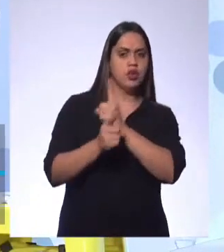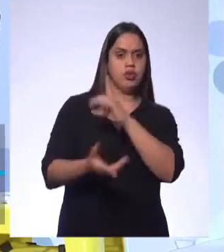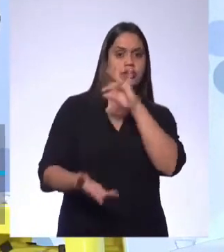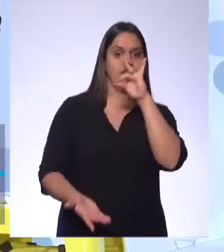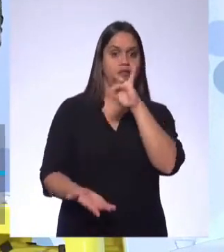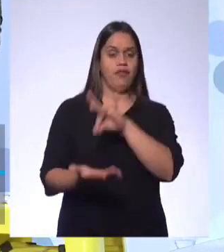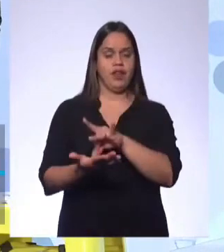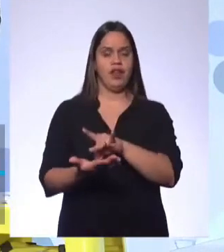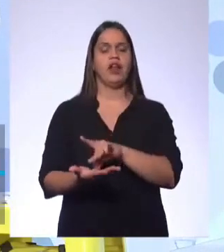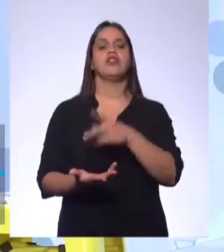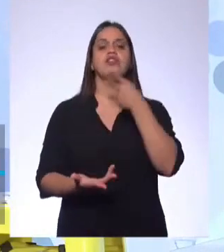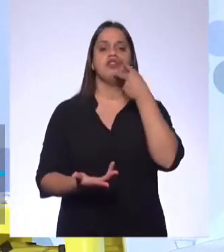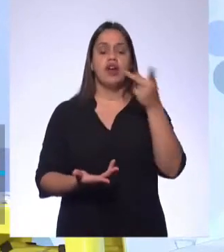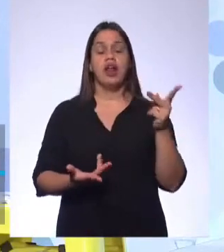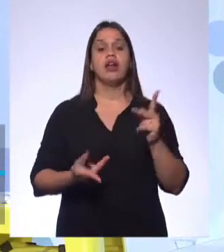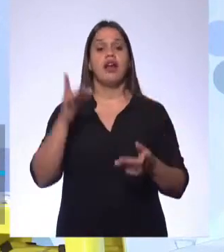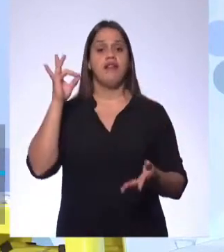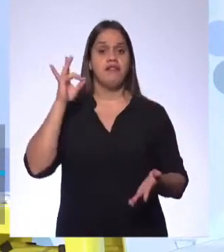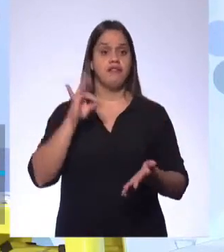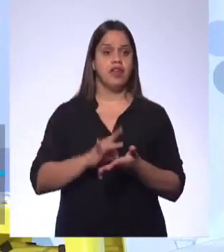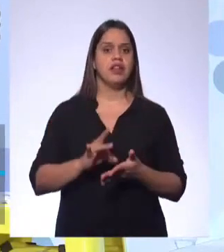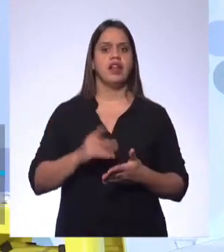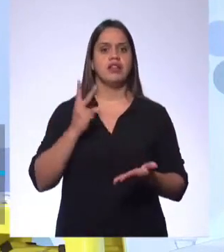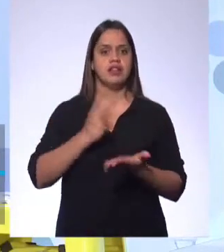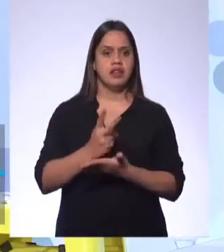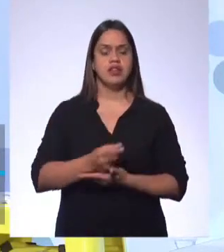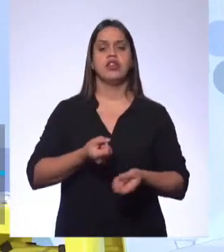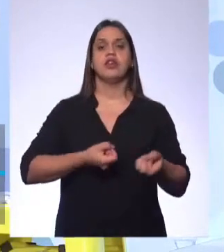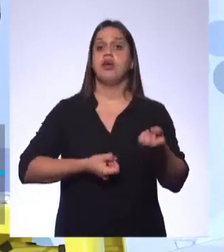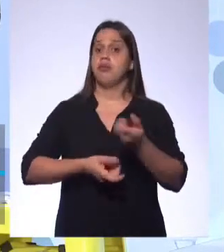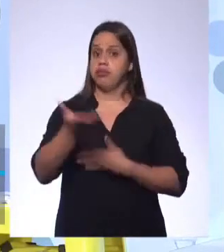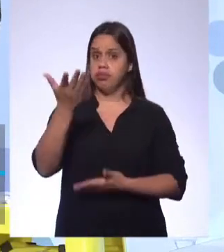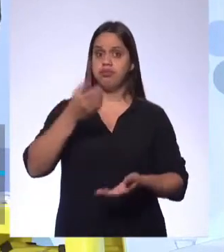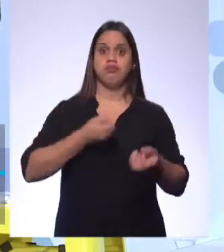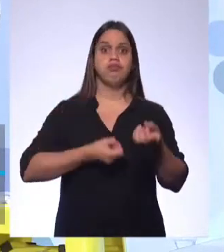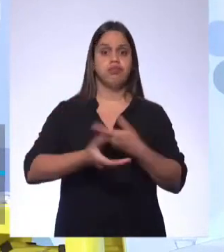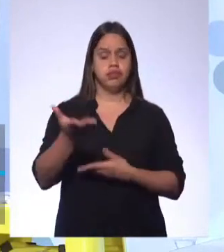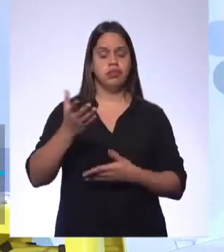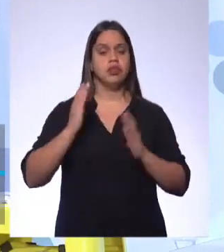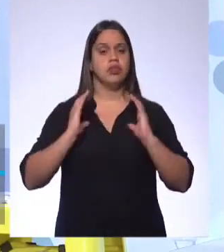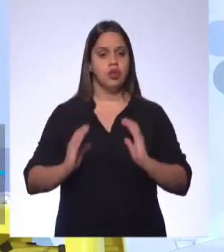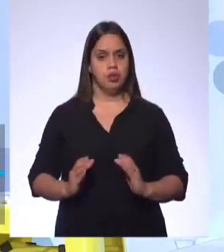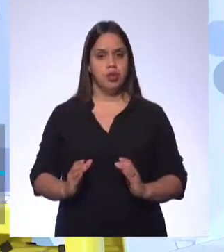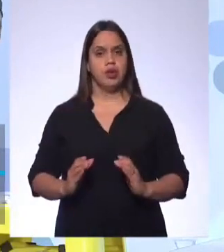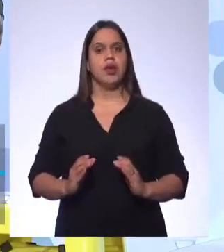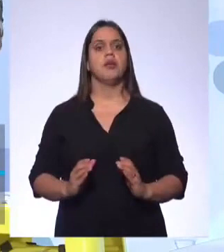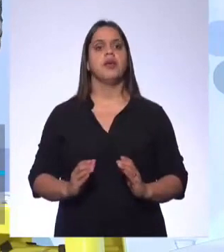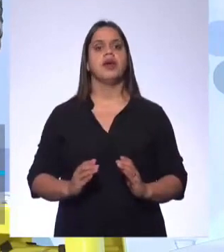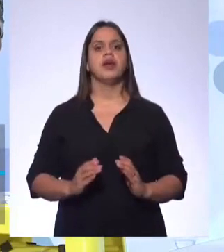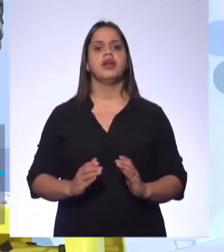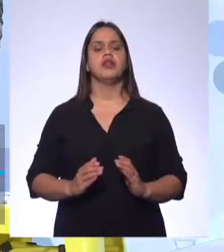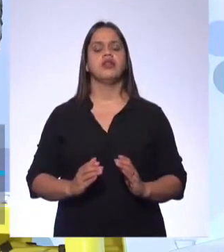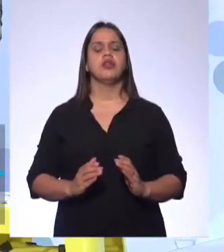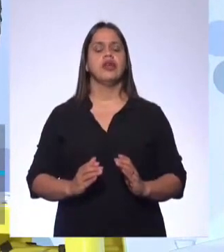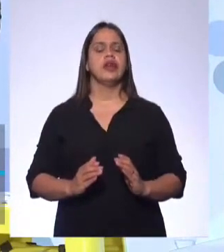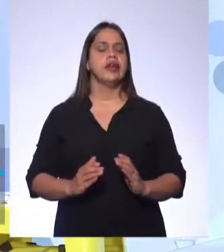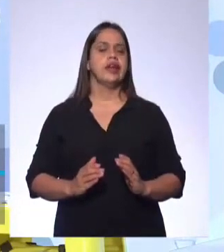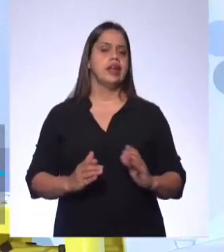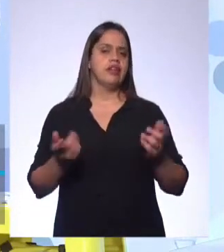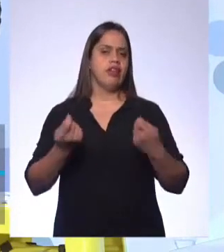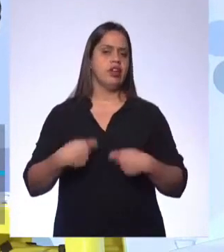verdades e afirmarmos essa verdade, repetirmos esses comportamentos como se eles não precisassem